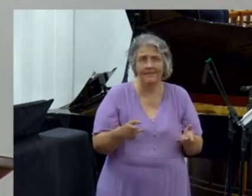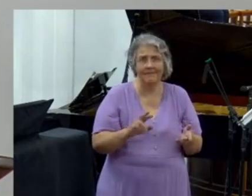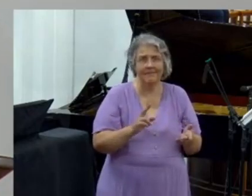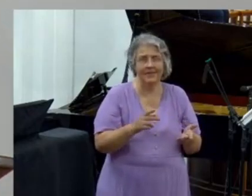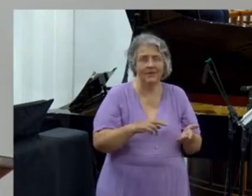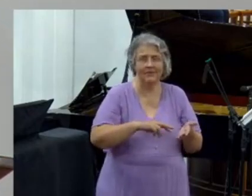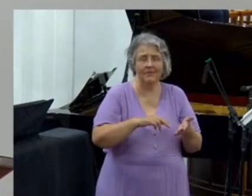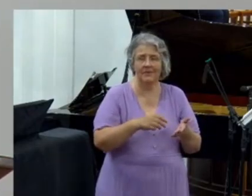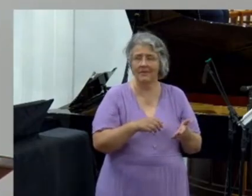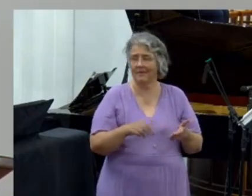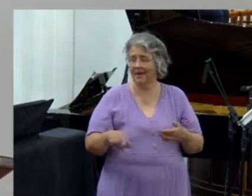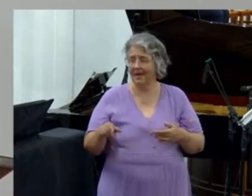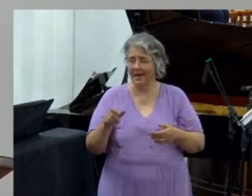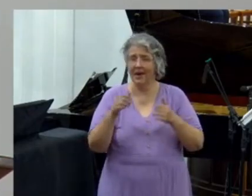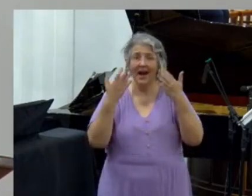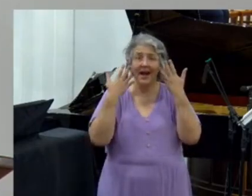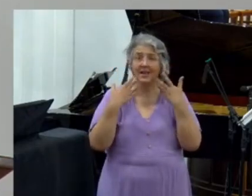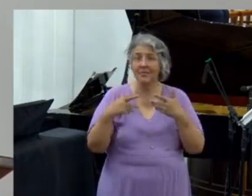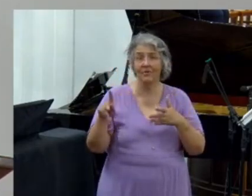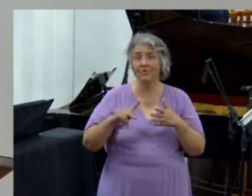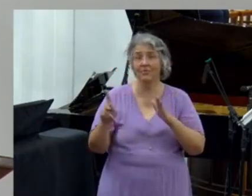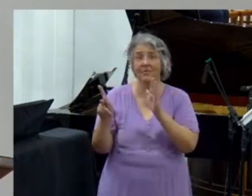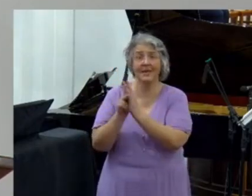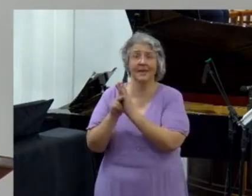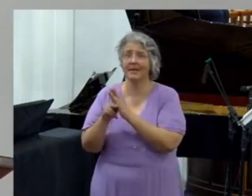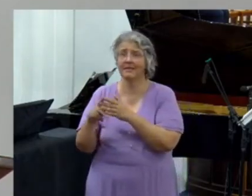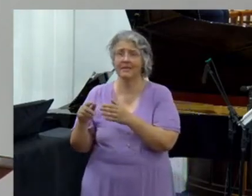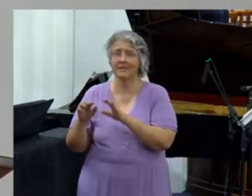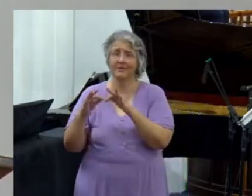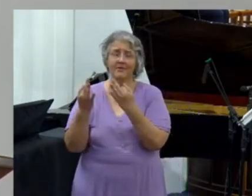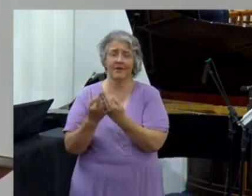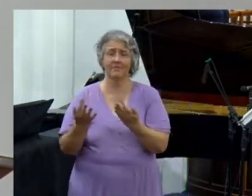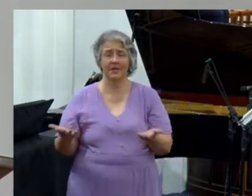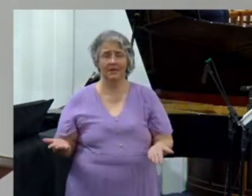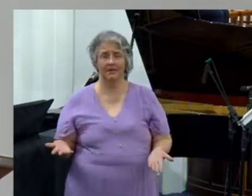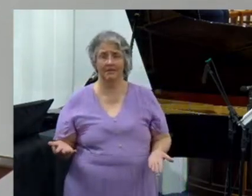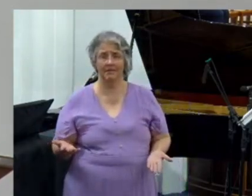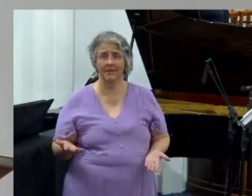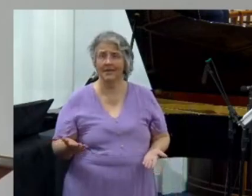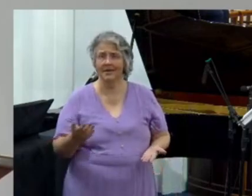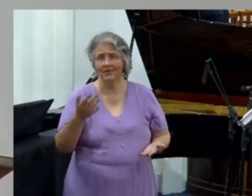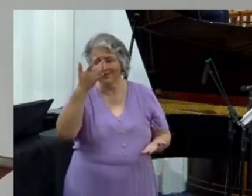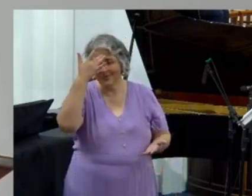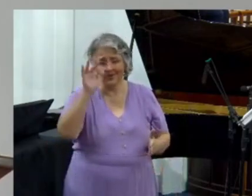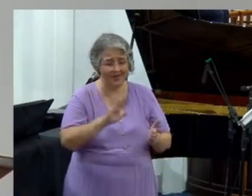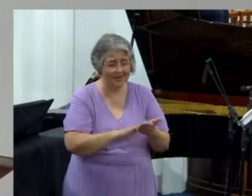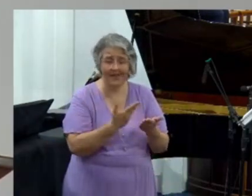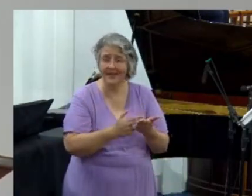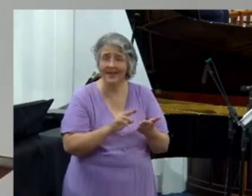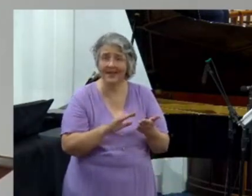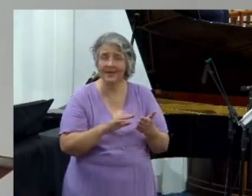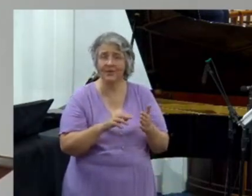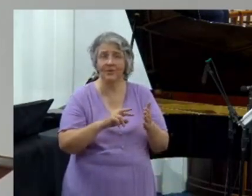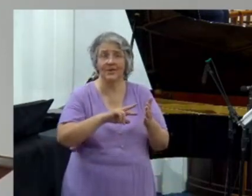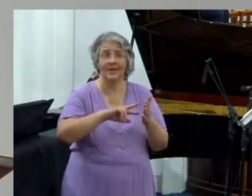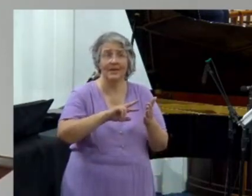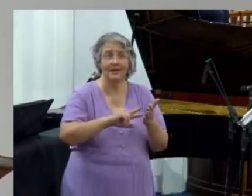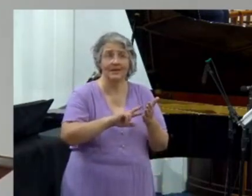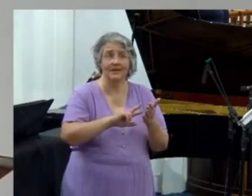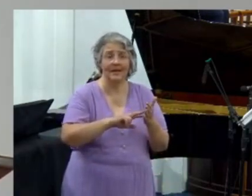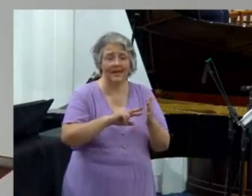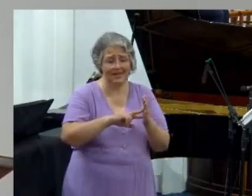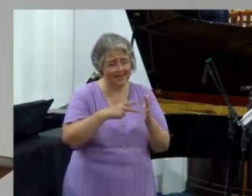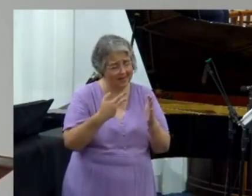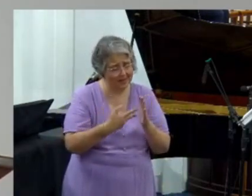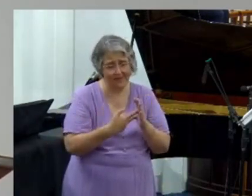abre. E o que antes era uma barreira para pessoas se aproximarem, tem então um movimento de pessoas